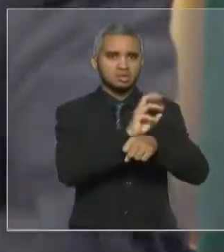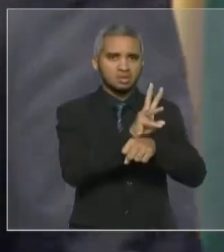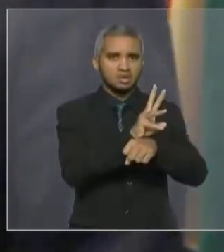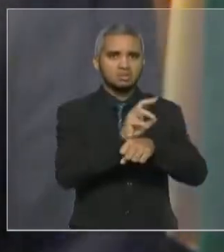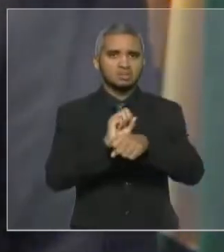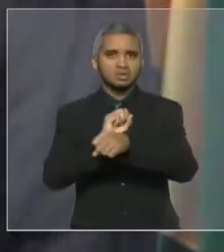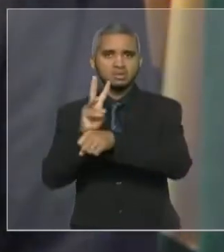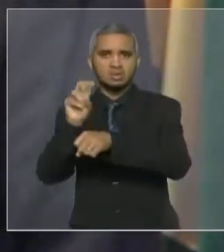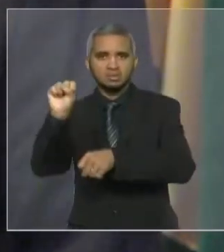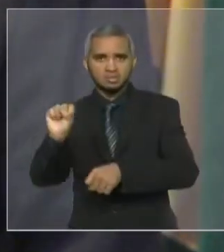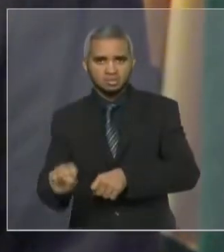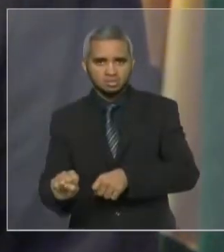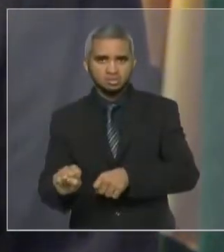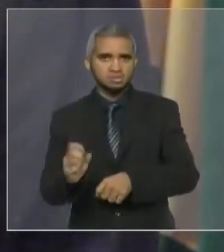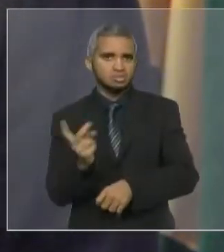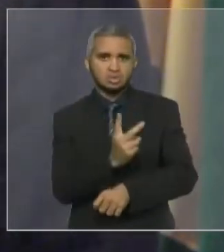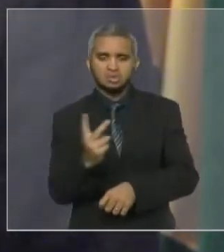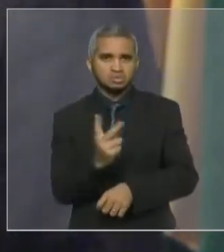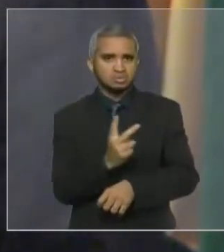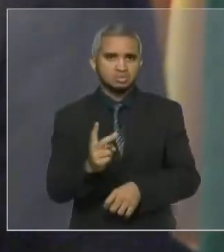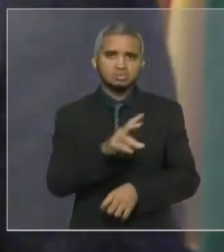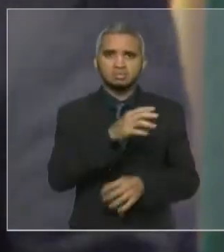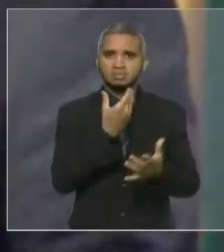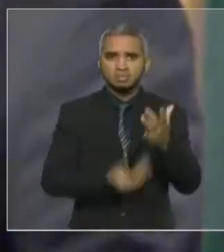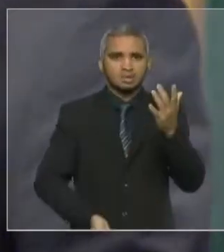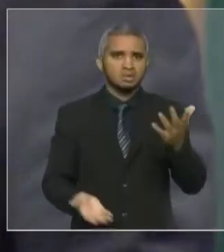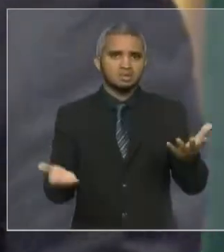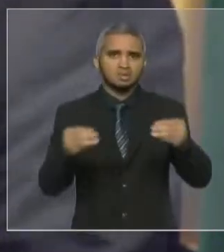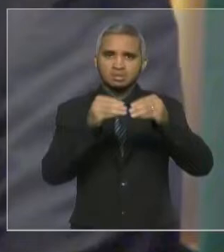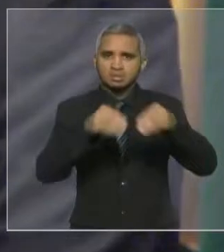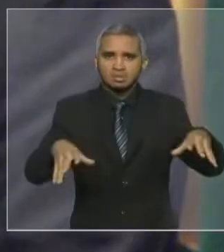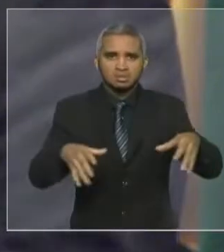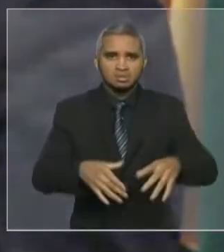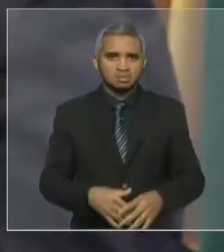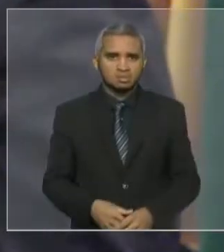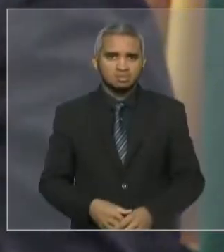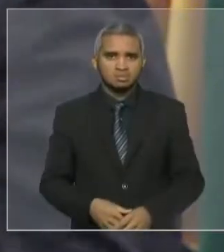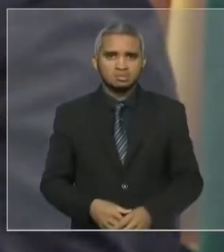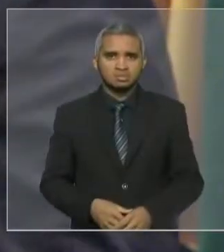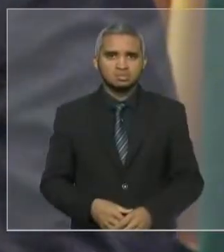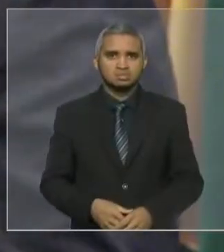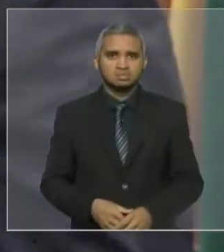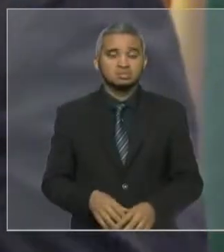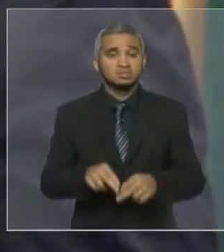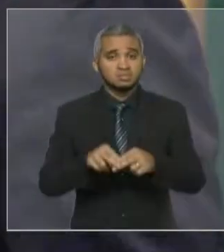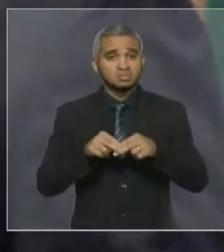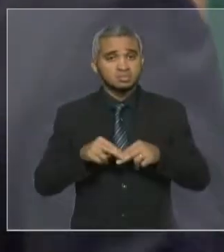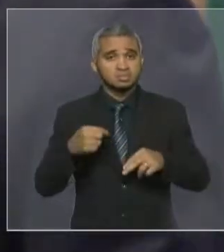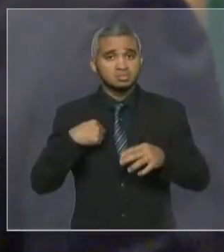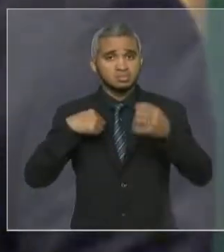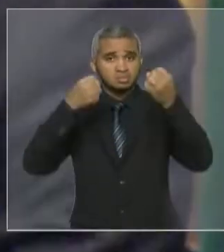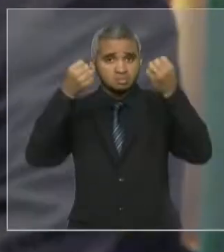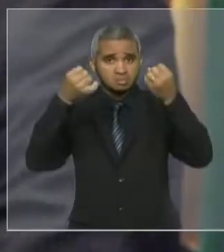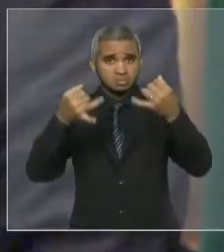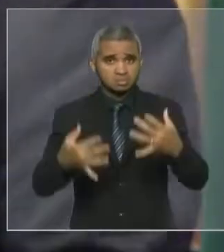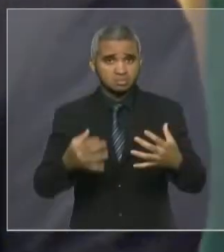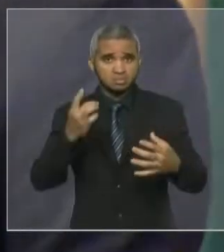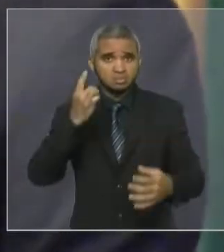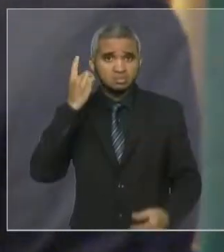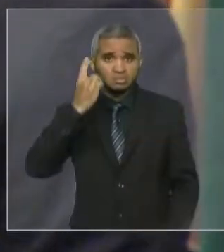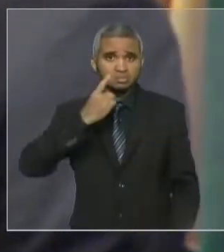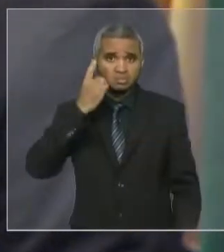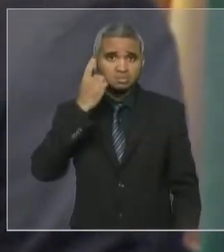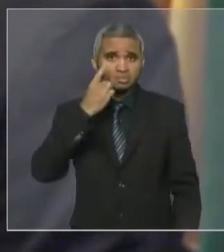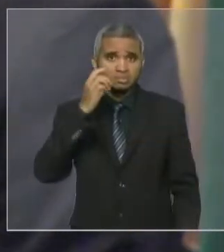e a Universidade Estadual do Maranhão, UEMA. É uma aberração. E do isso que eu estou te dizendo, deputada Edivaldo Holanda, ele